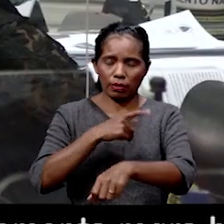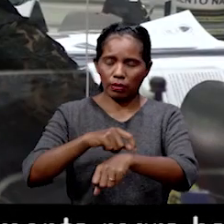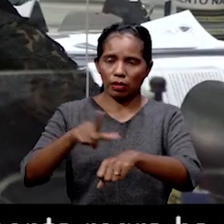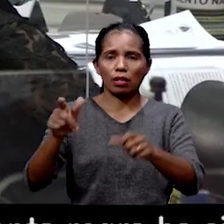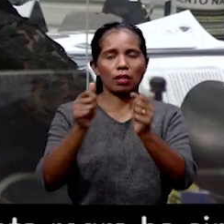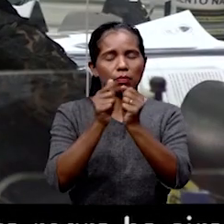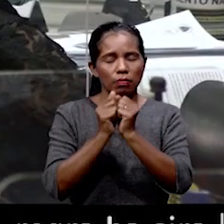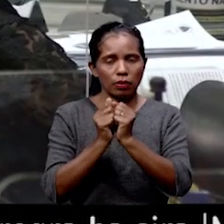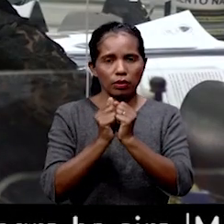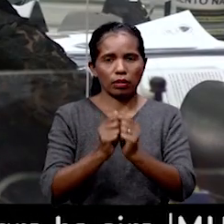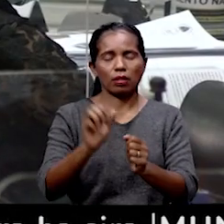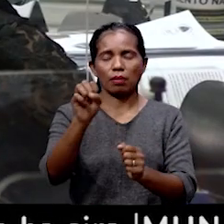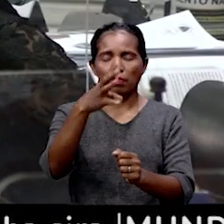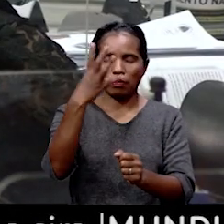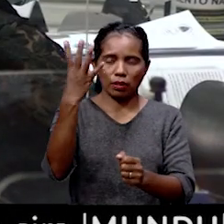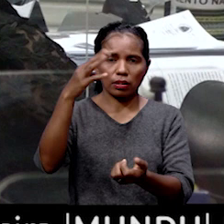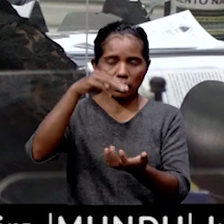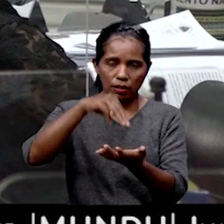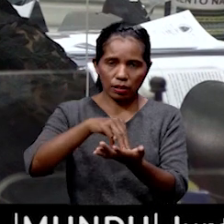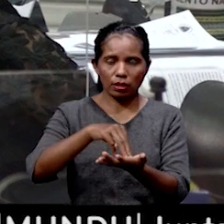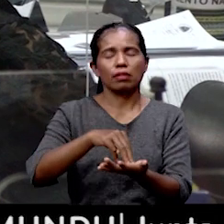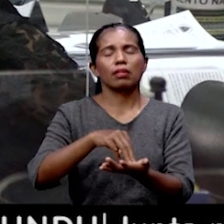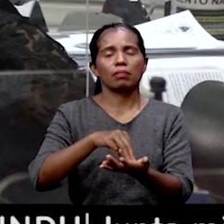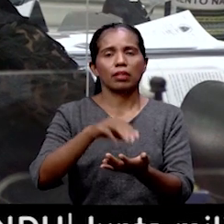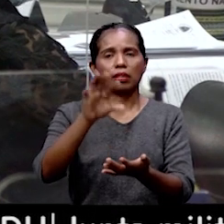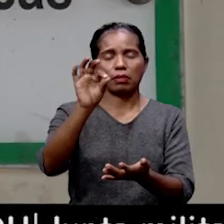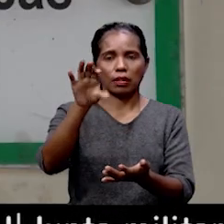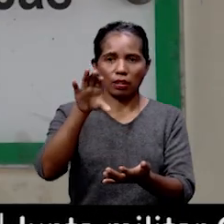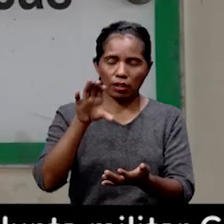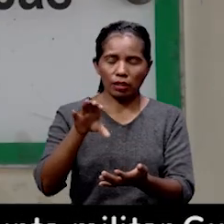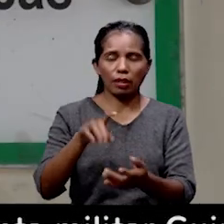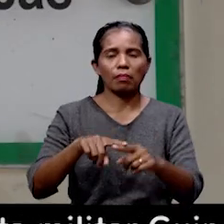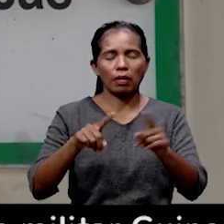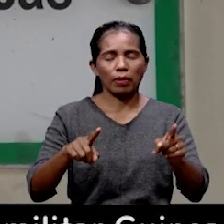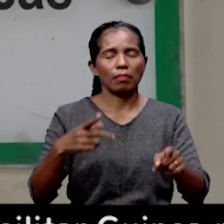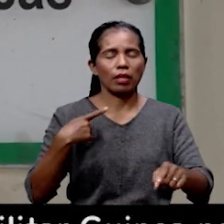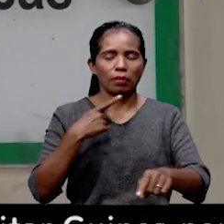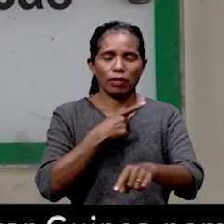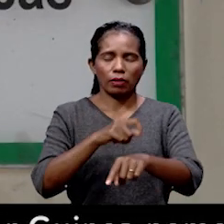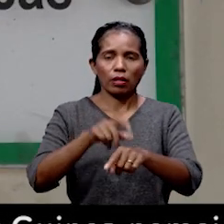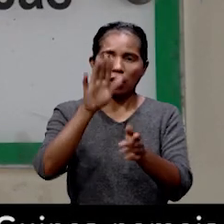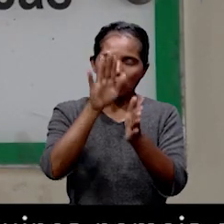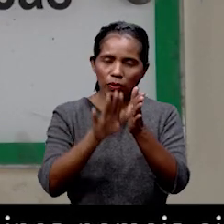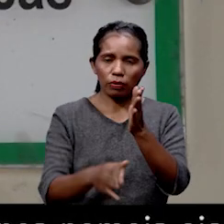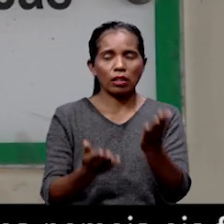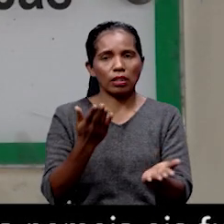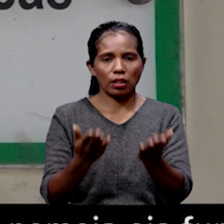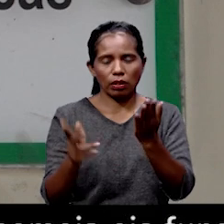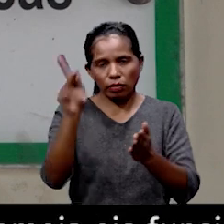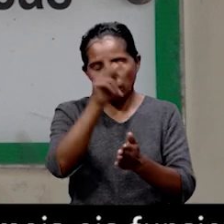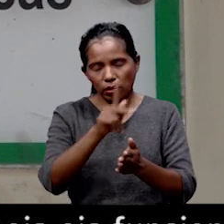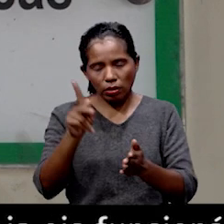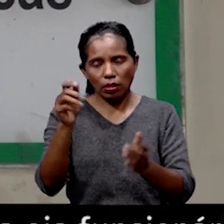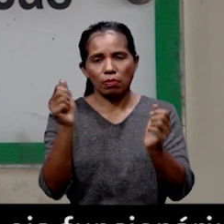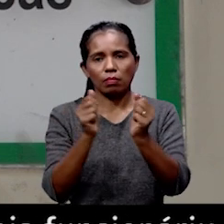hamutuk Tokon Sanulu Resin Hat Atusia Resin. Maibe Parlamento consegue halo redução ba teto fiscal ne, to o